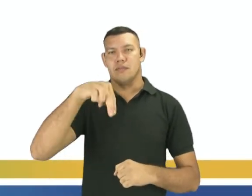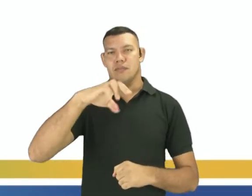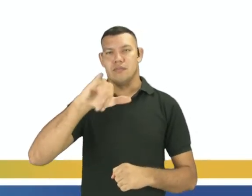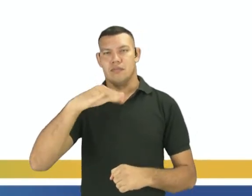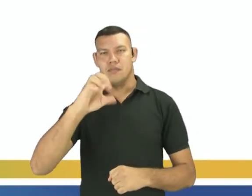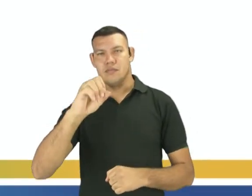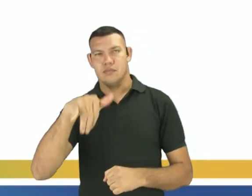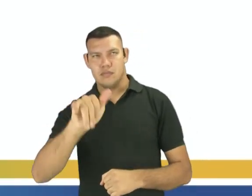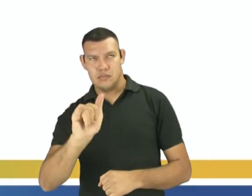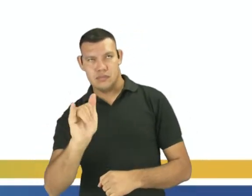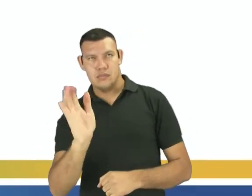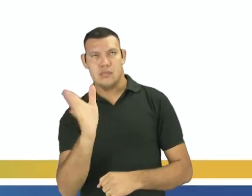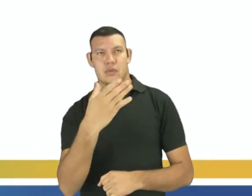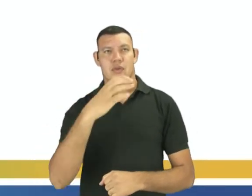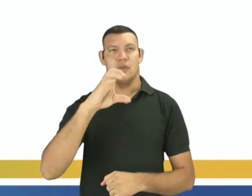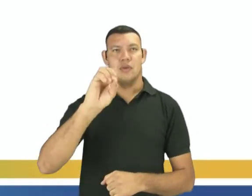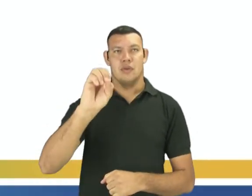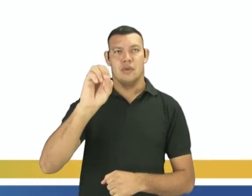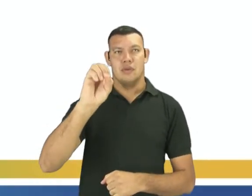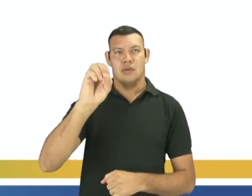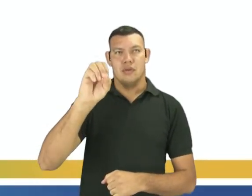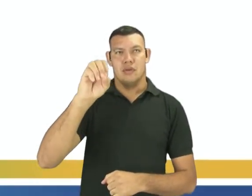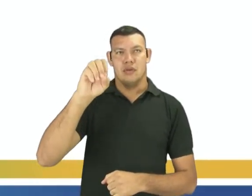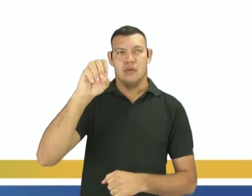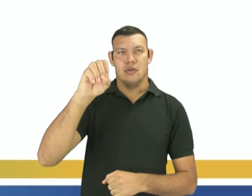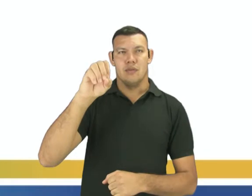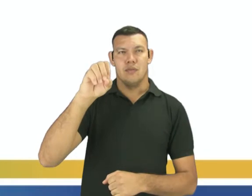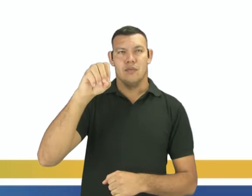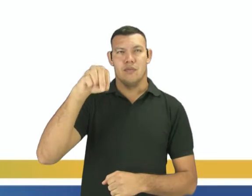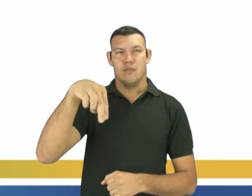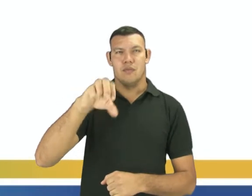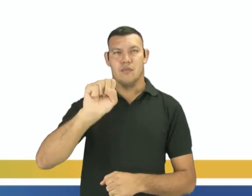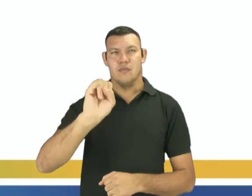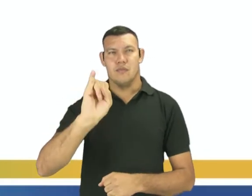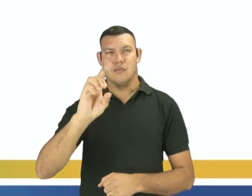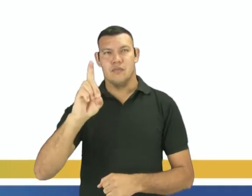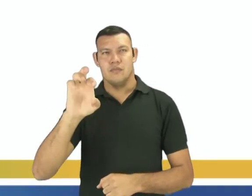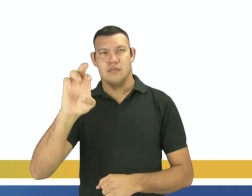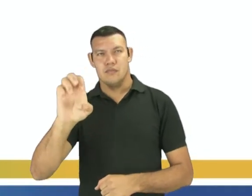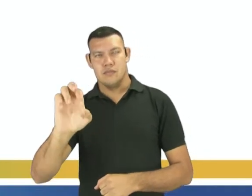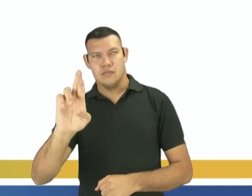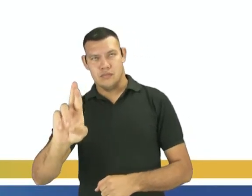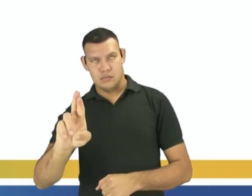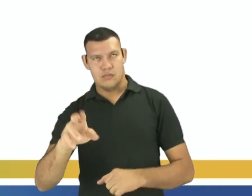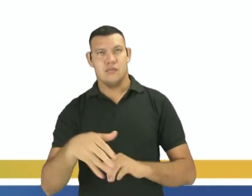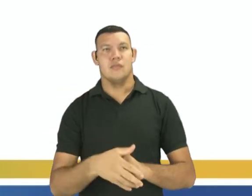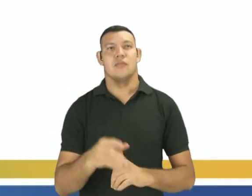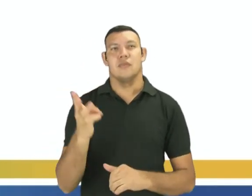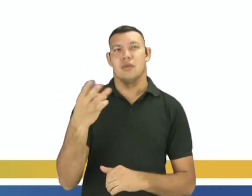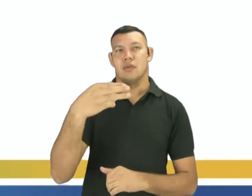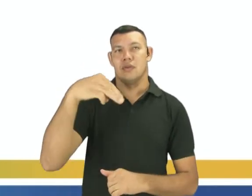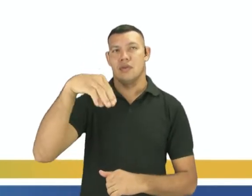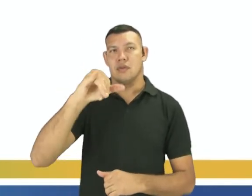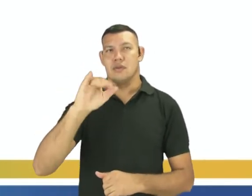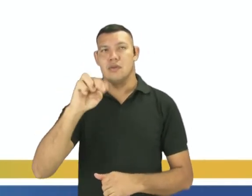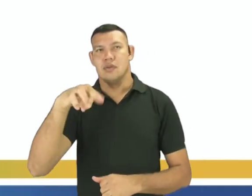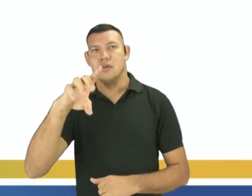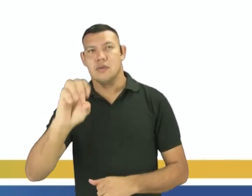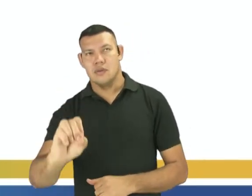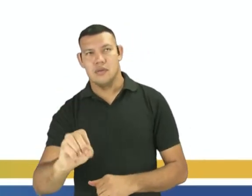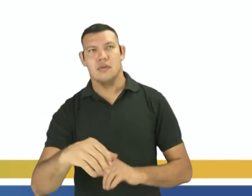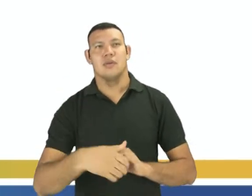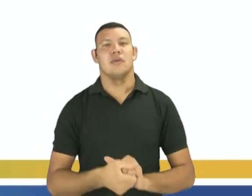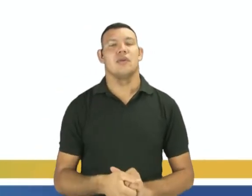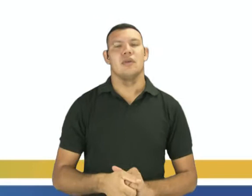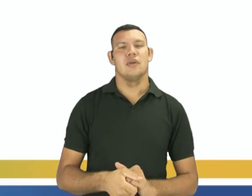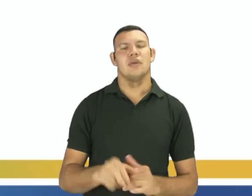E também as preposições. Também elas exigem que logo após elas seja no gerúndio.